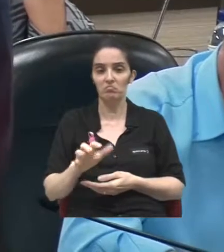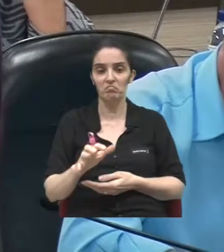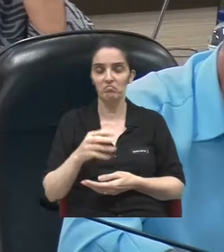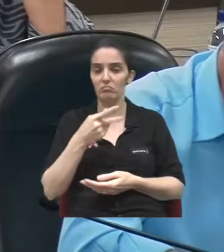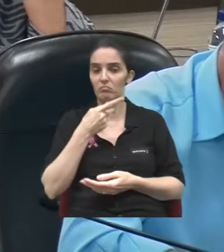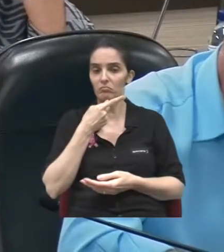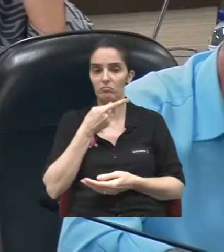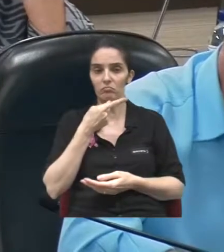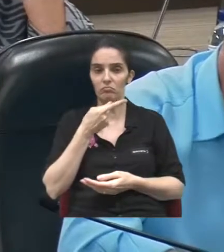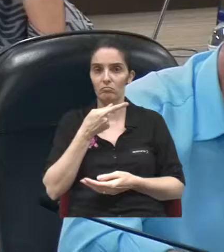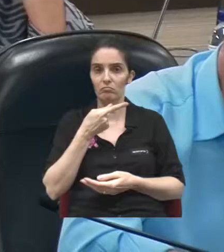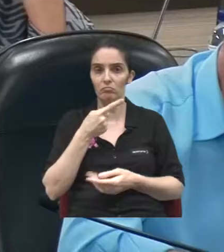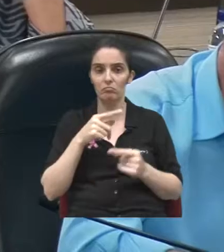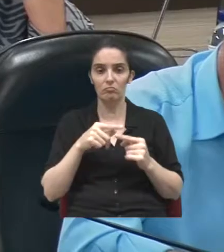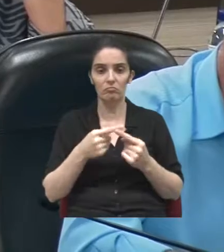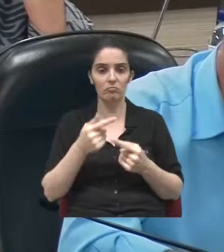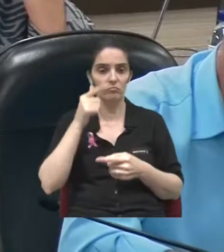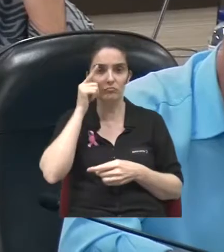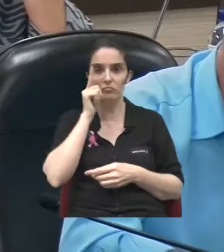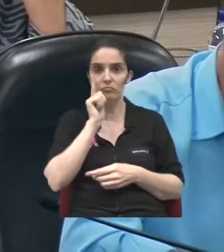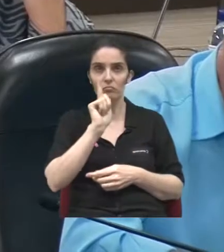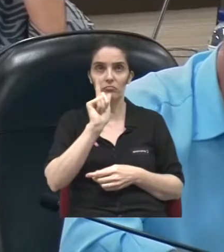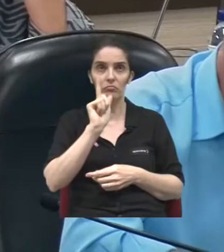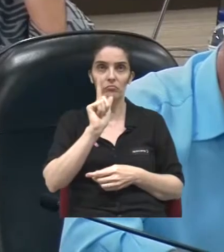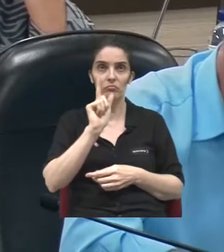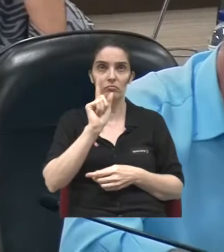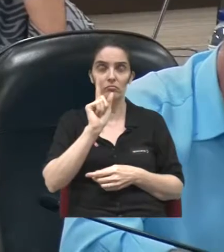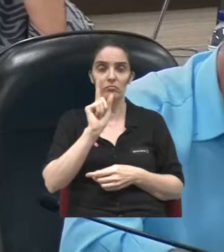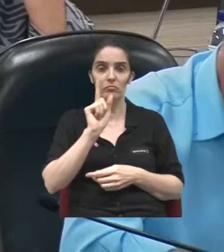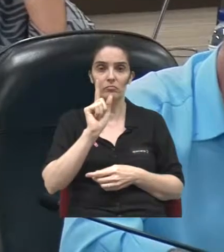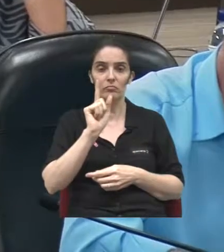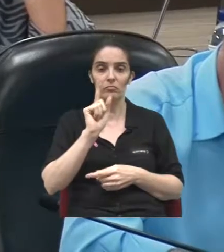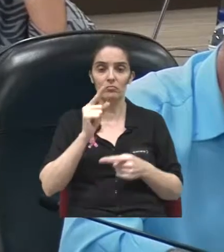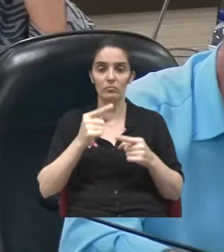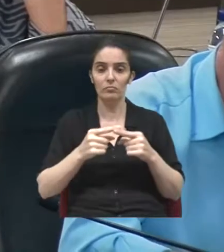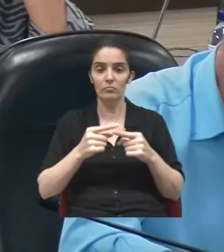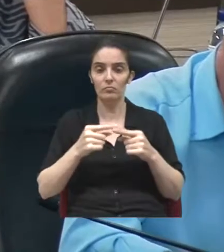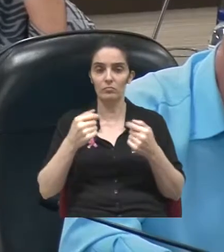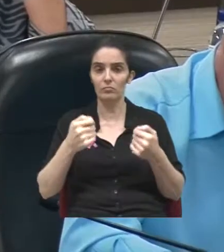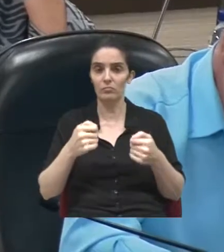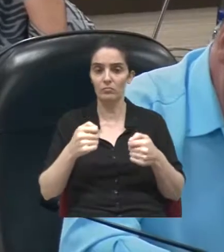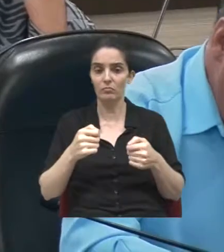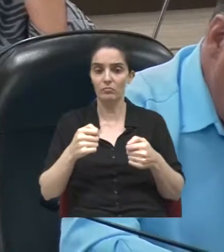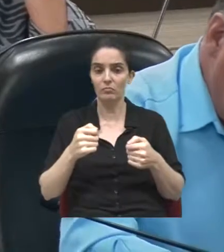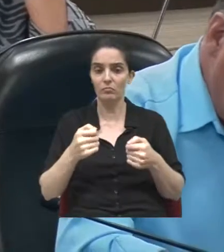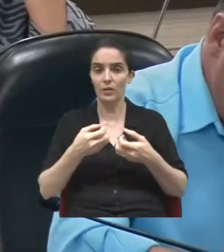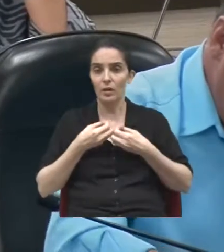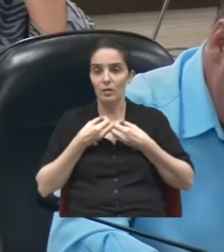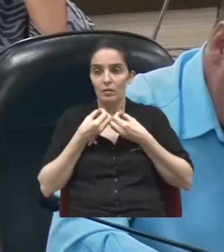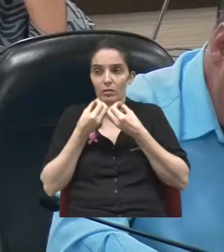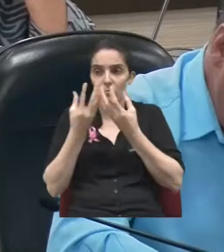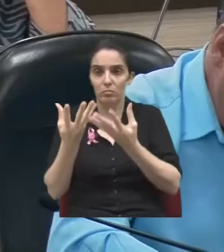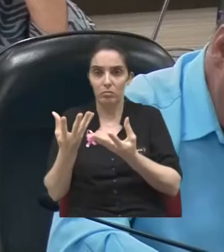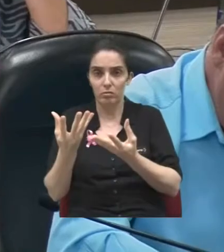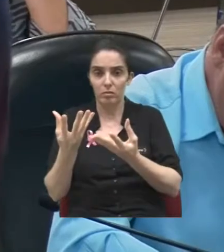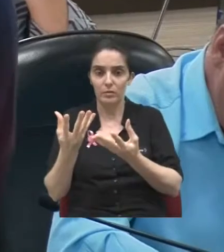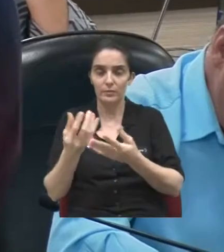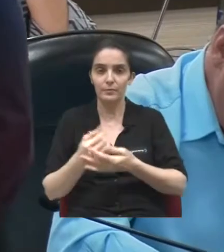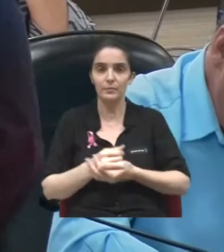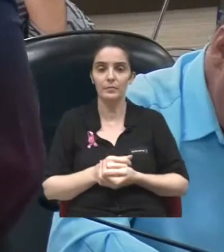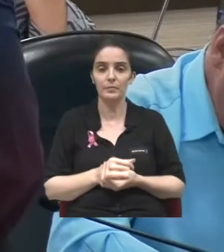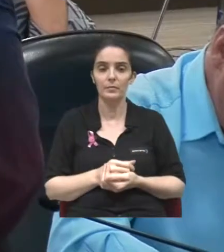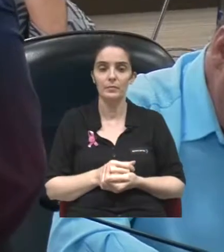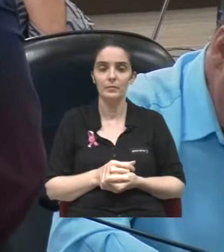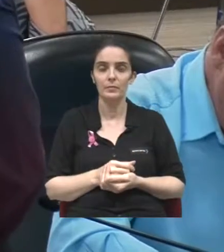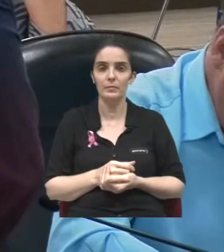não consigo, pastor Newton. Às vezes a gente tem que levantar e tem que desabafar. Nós recebemos esta